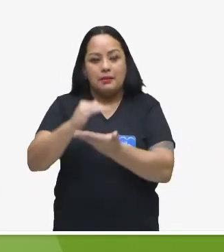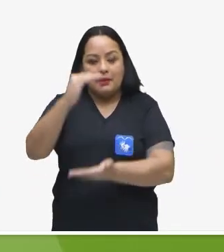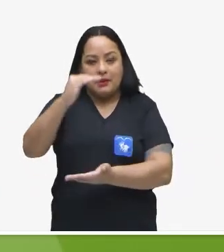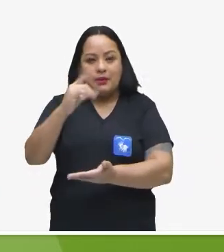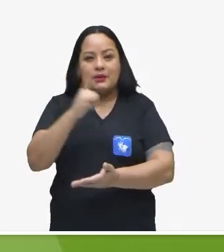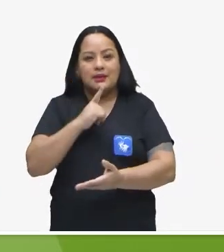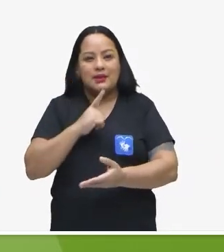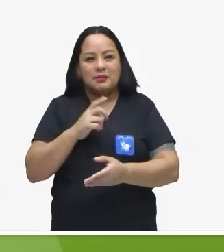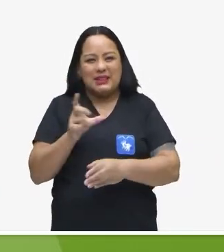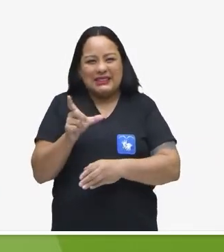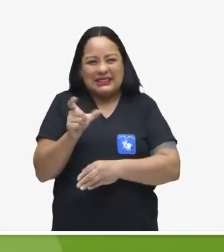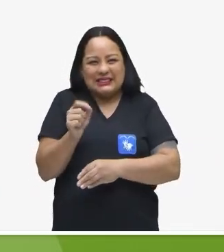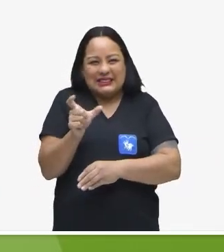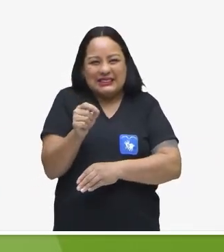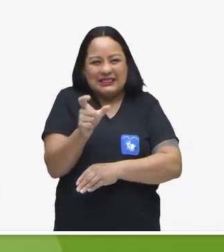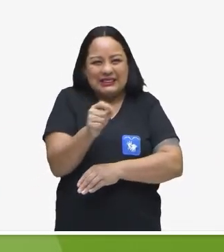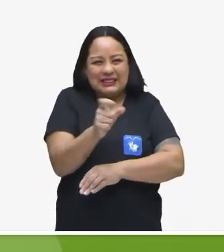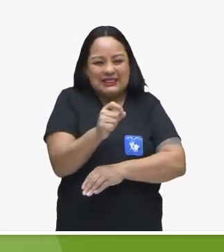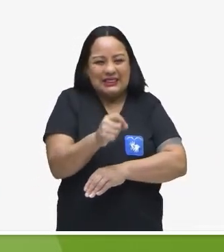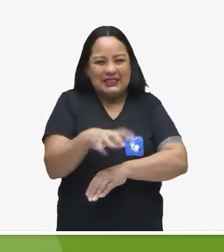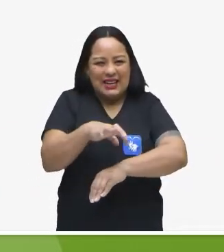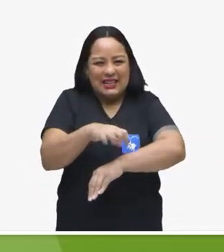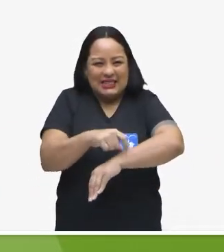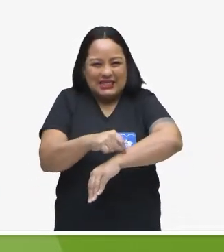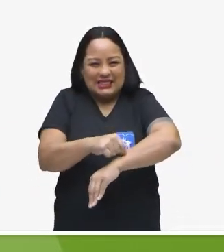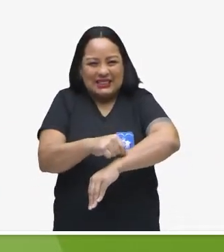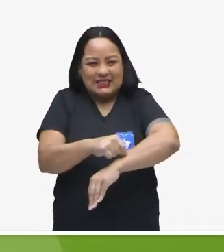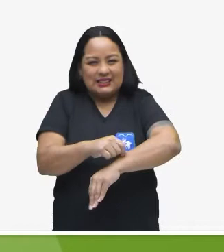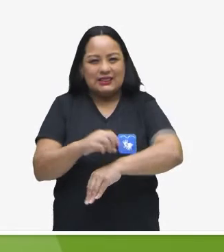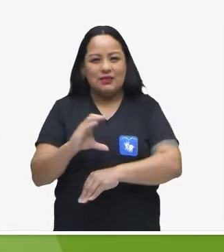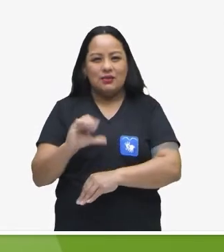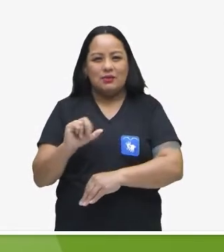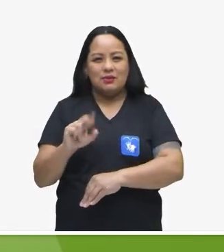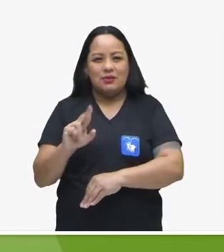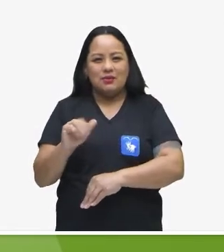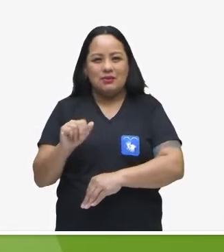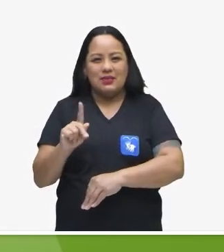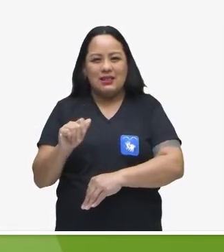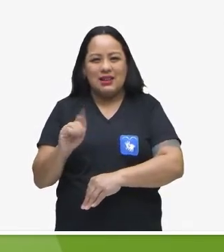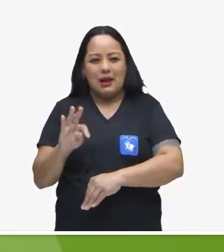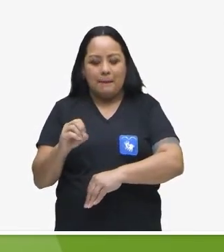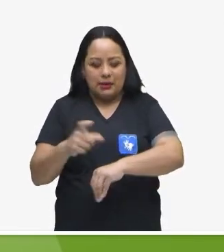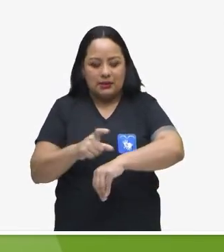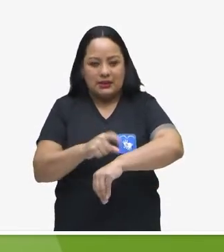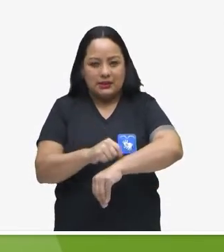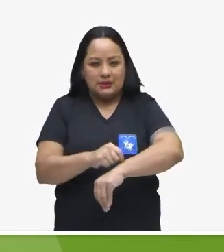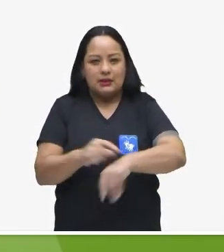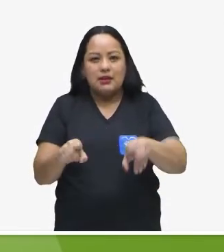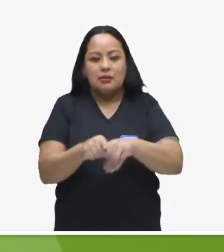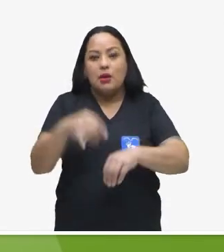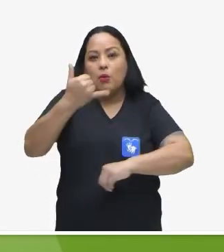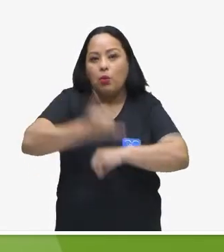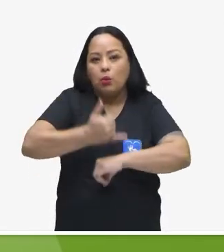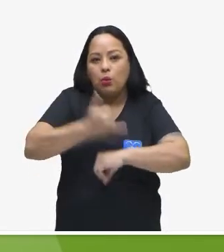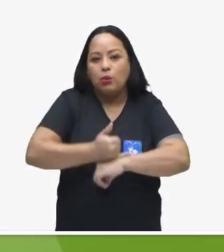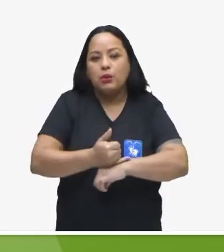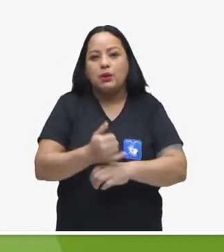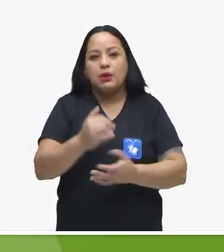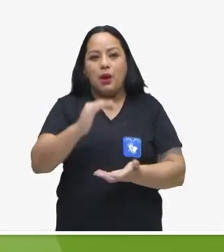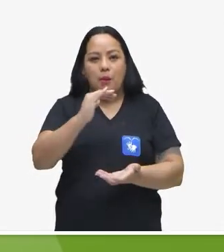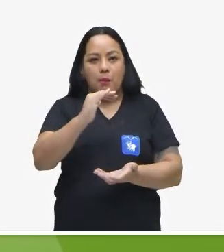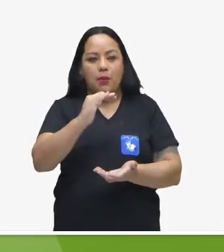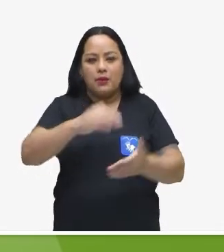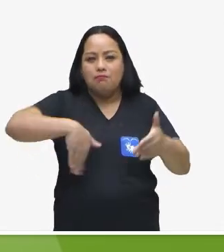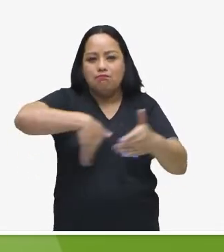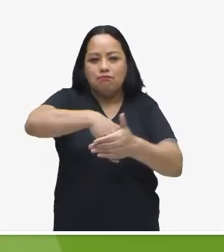um carrapato, e a gente já consegue enxergar a olho nu, né? Carrapato, uma moeda, a bola de